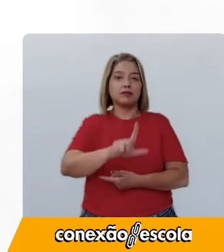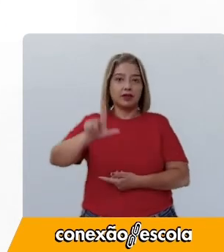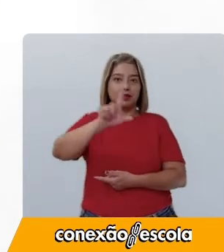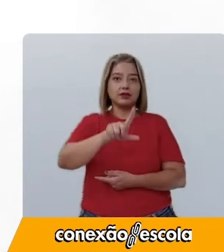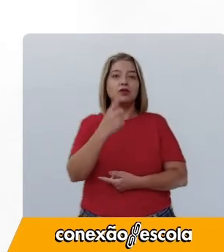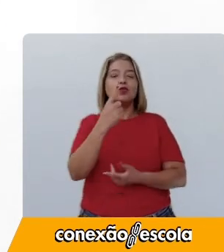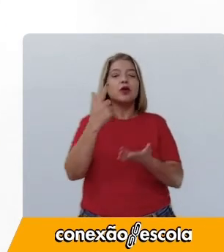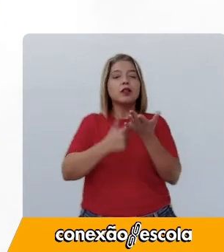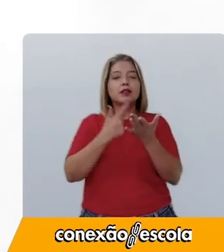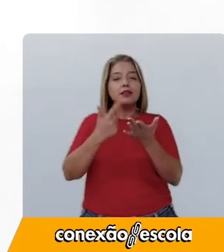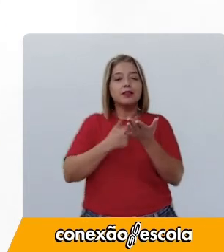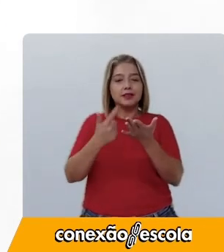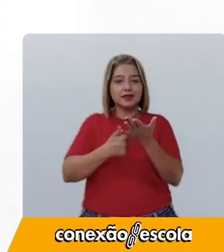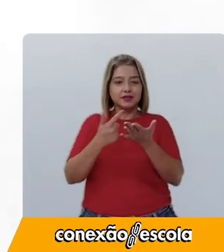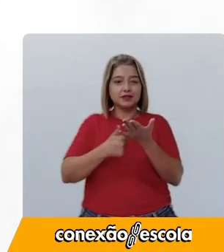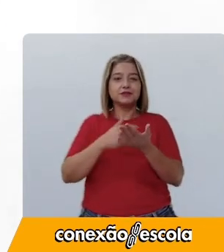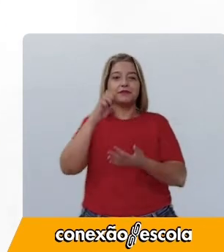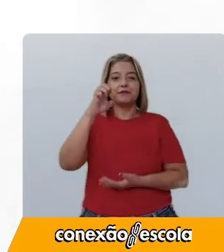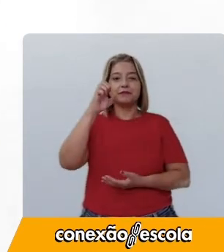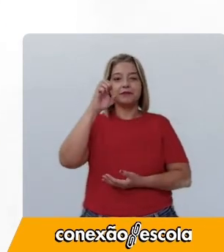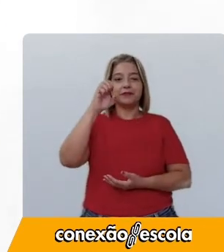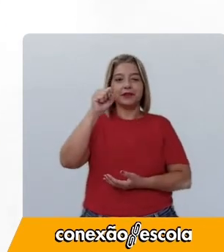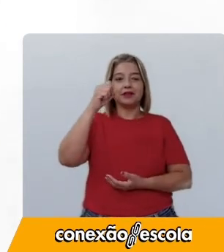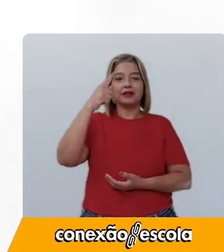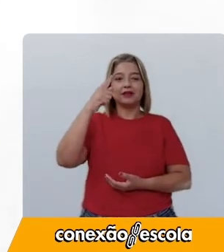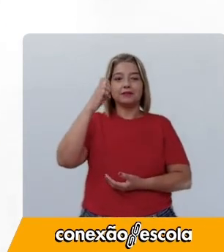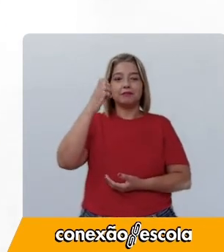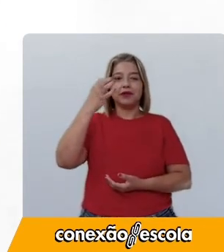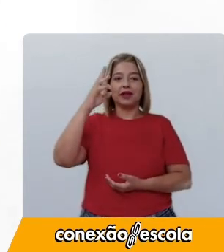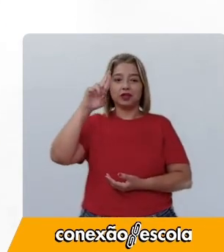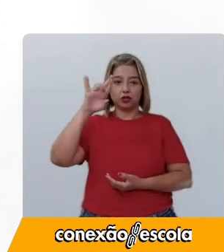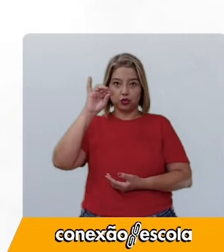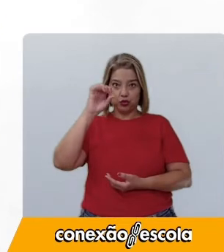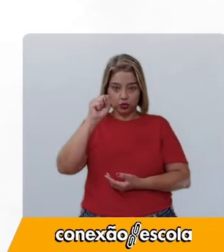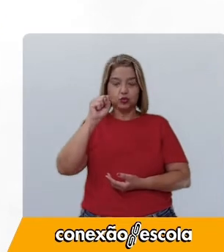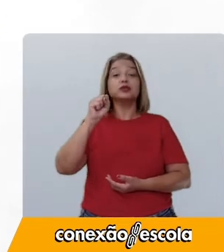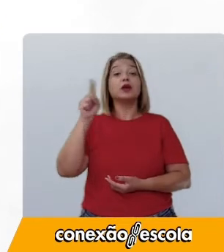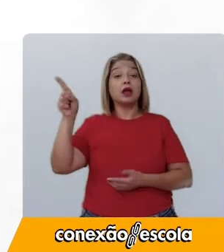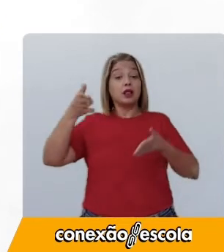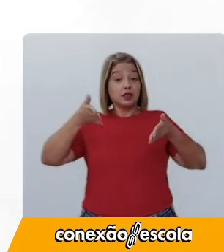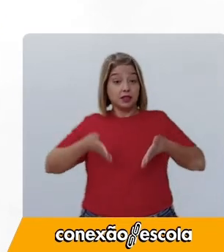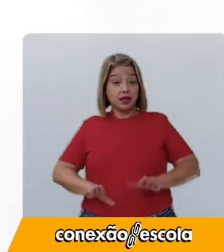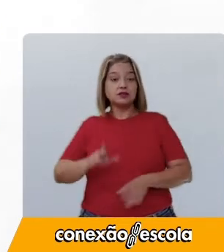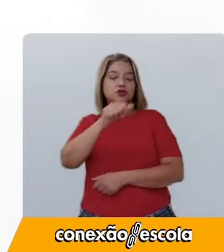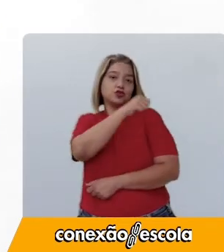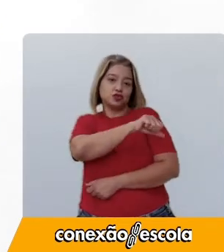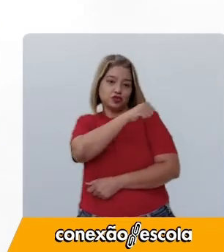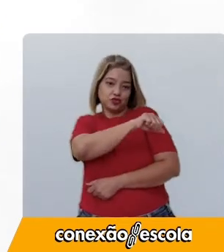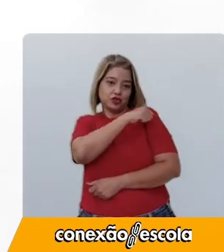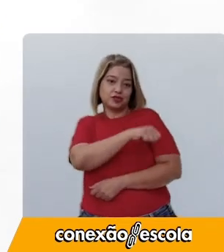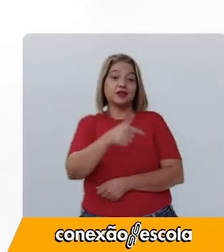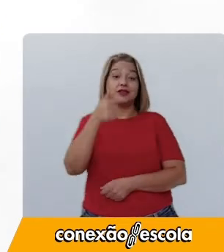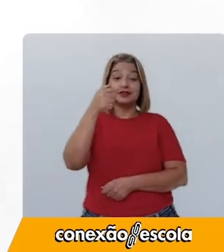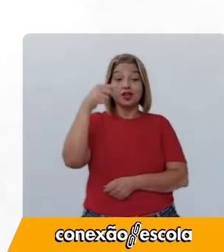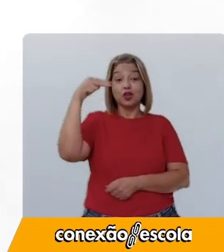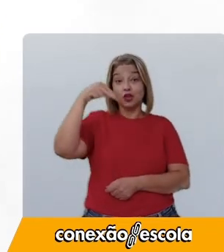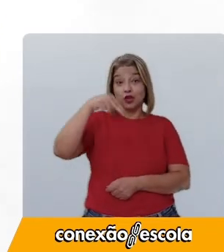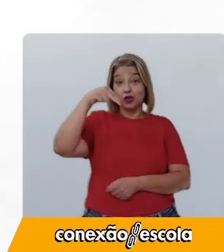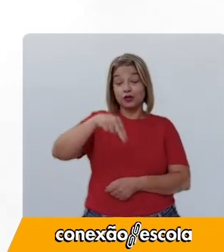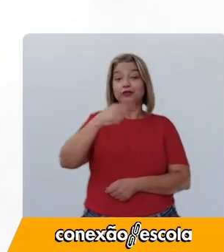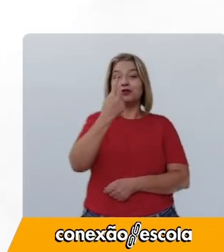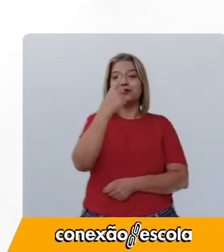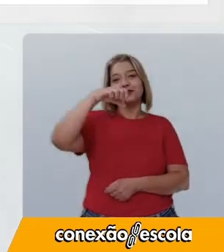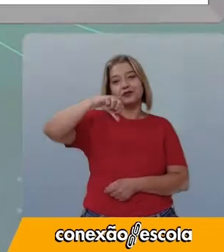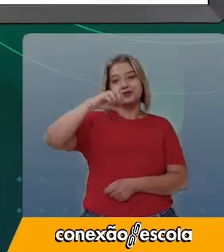livro Espectros e nasceu no Rio de Janeiro, no dia 7 de novembro de 1901.